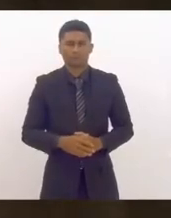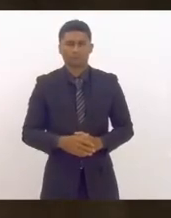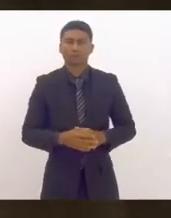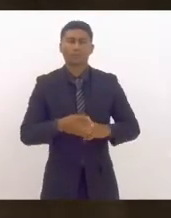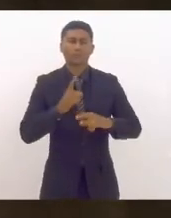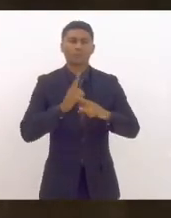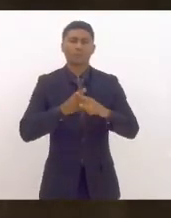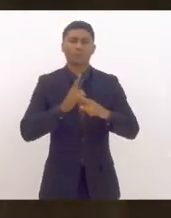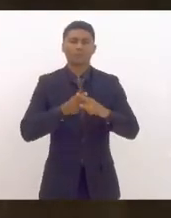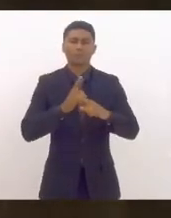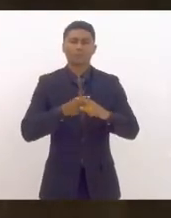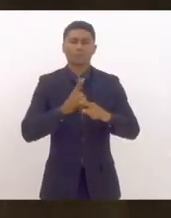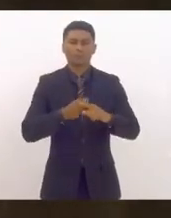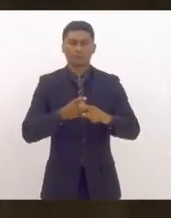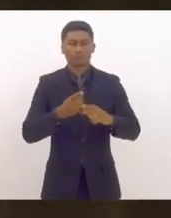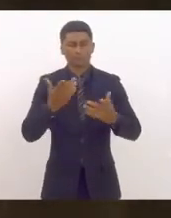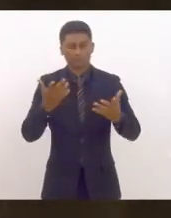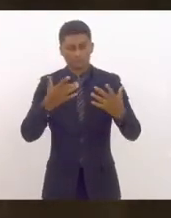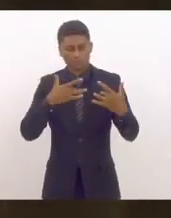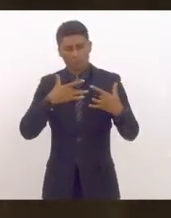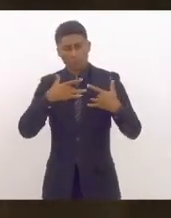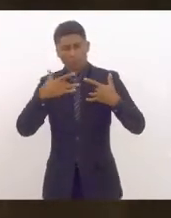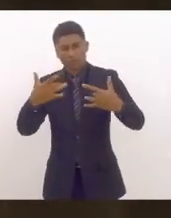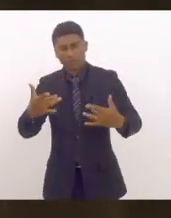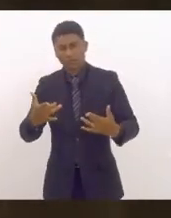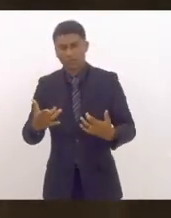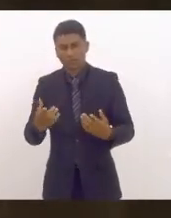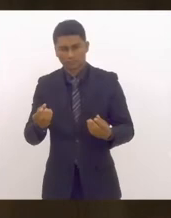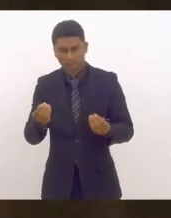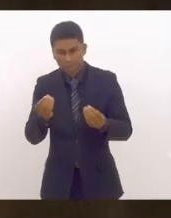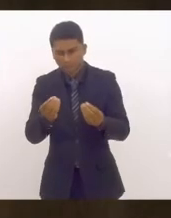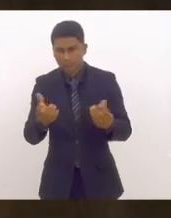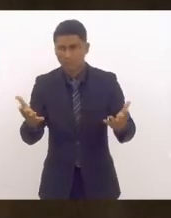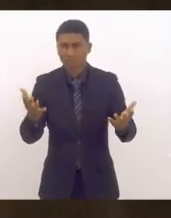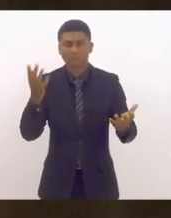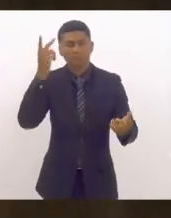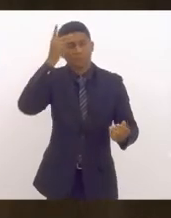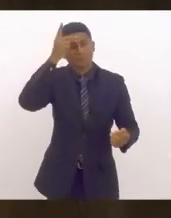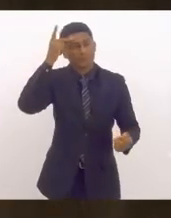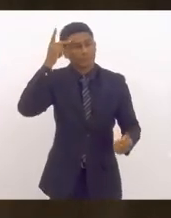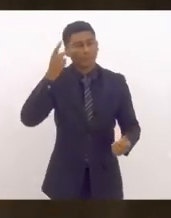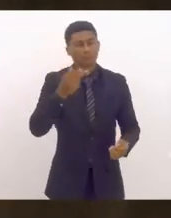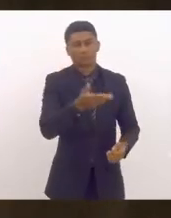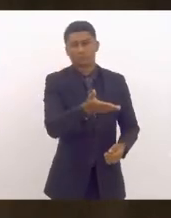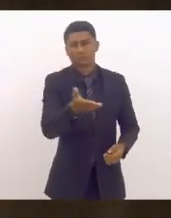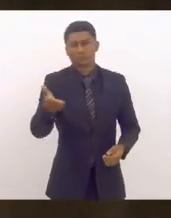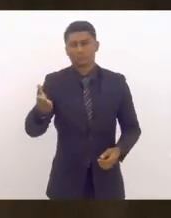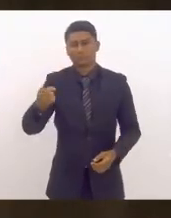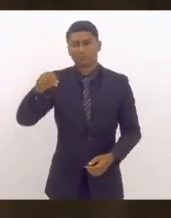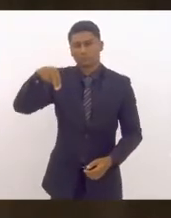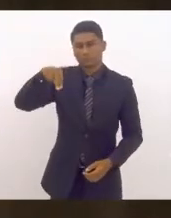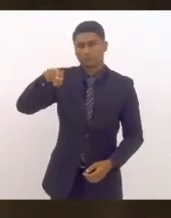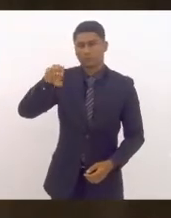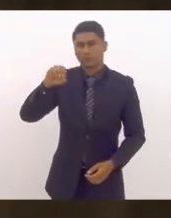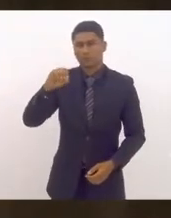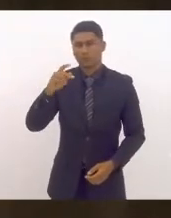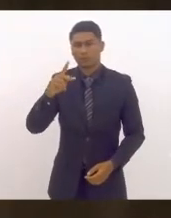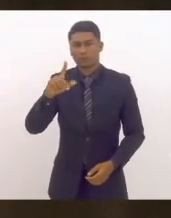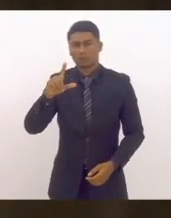esse tipo de doação, as pessoas portadoras de neoplasia